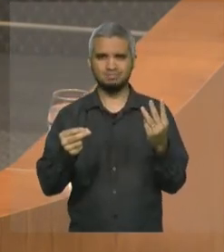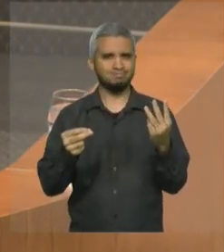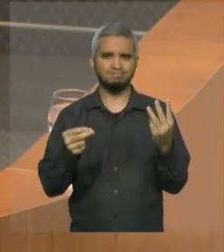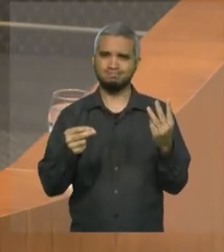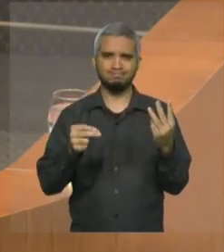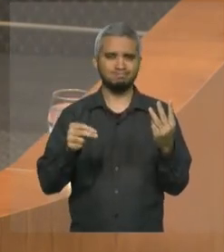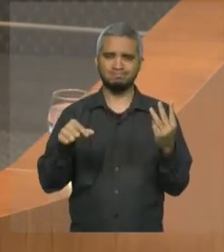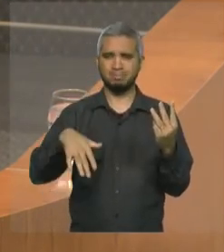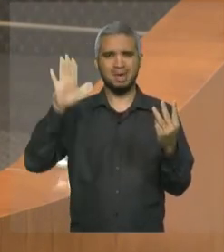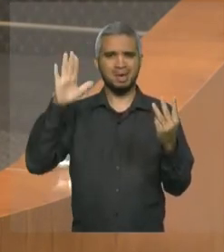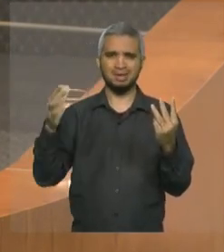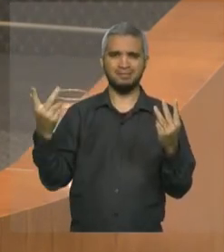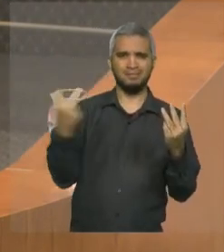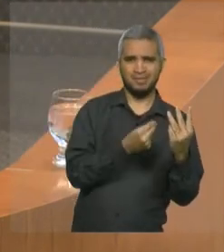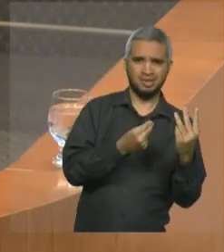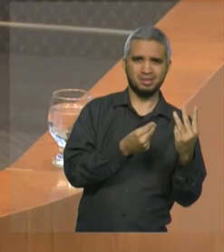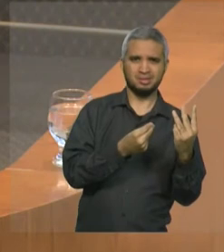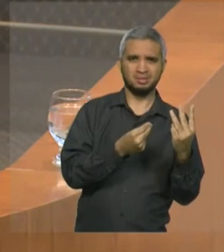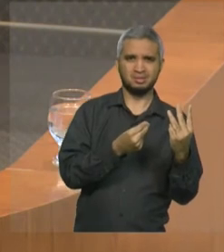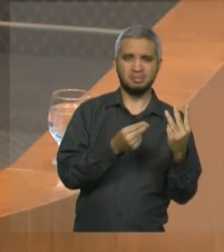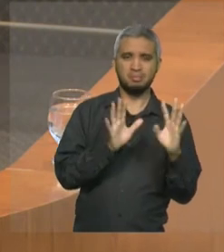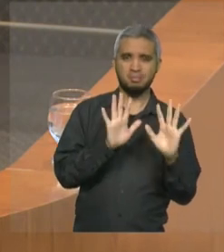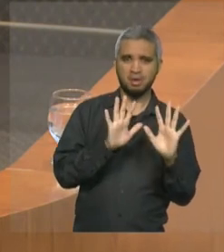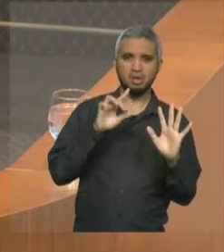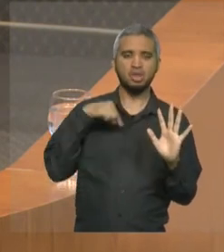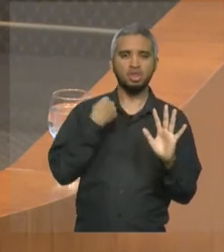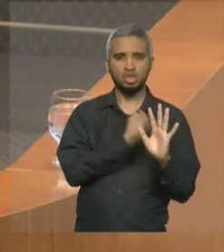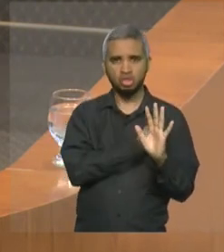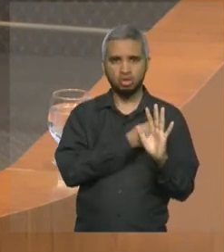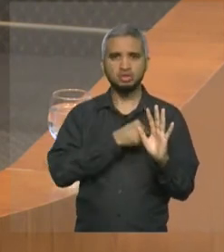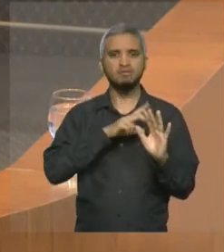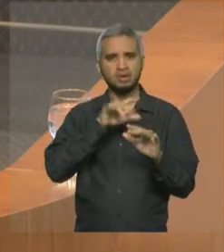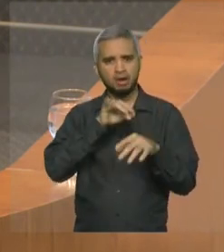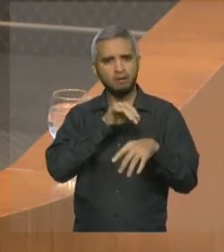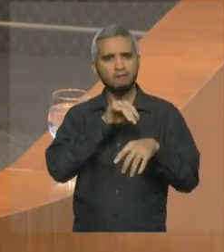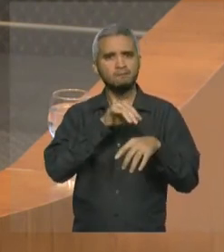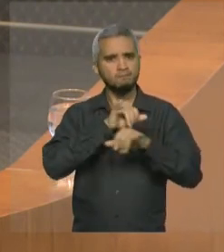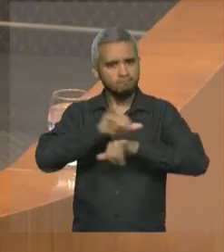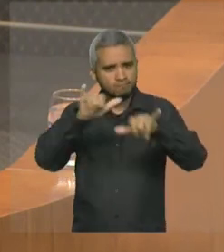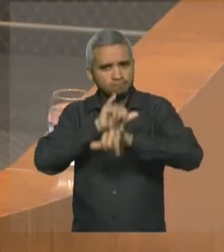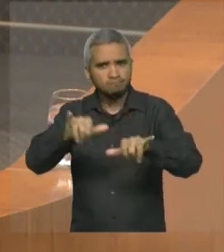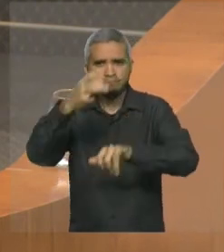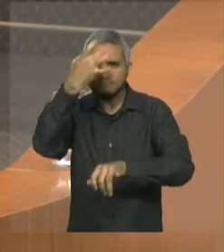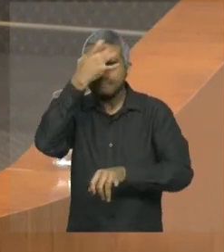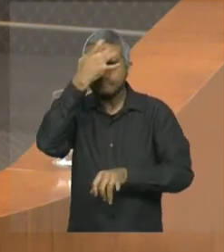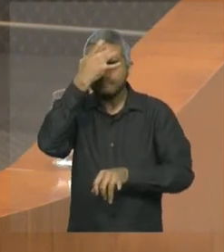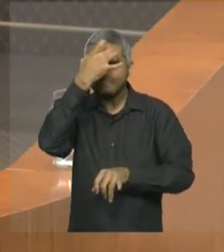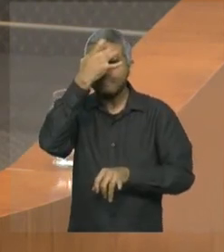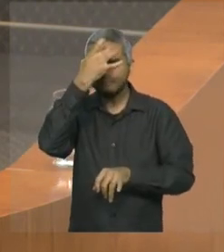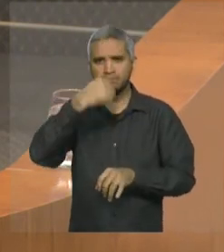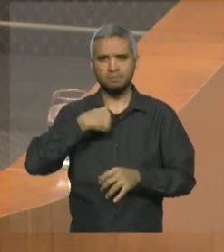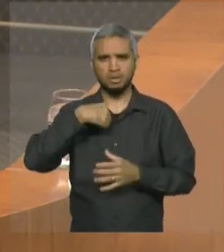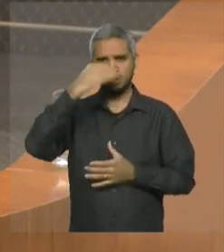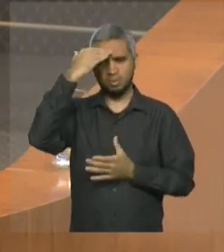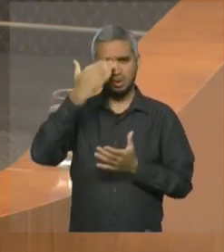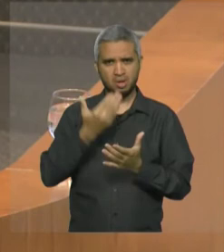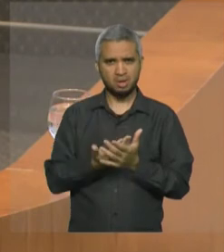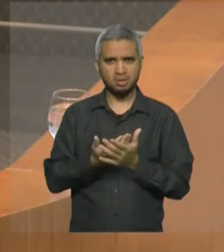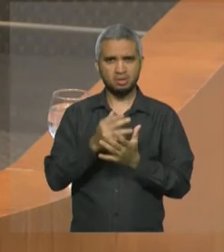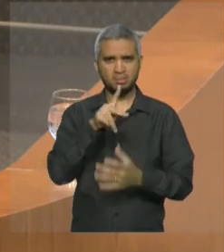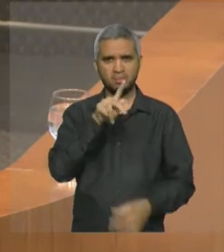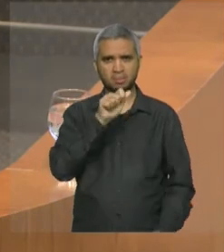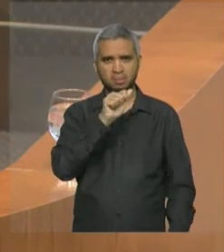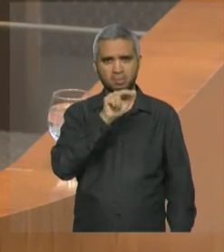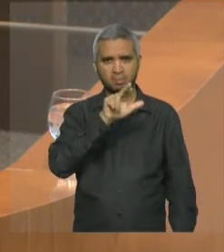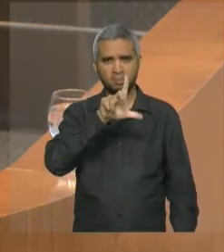vocês, nós vamos dar elementos de conscientização. Sou adepto de Paulo Freire, ninguém conscientiza ninguém,